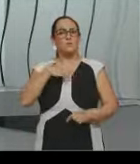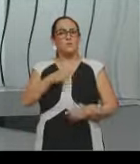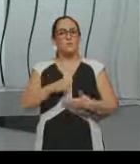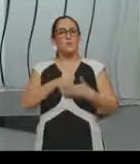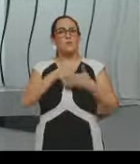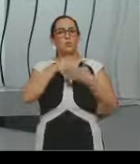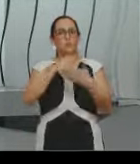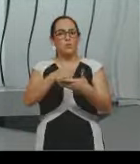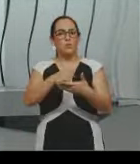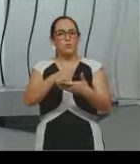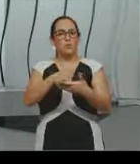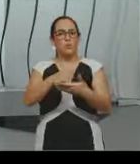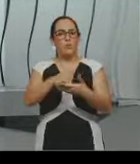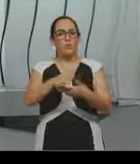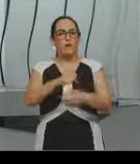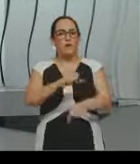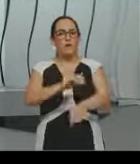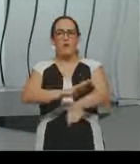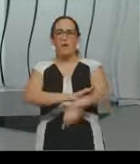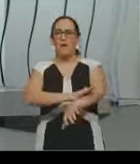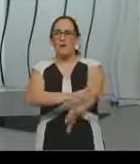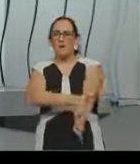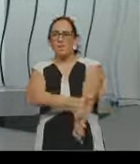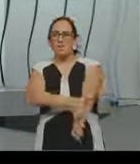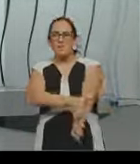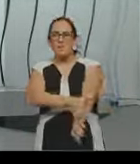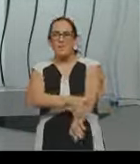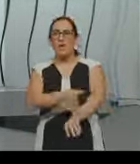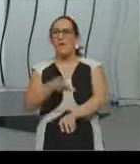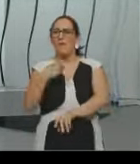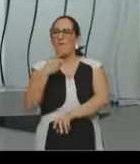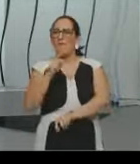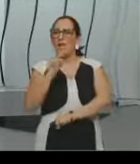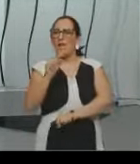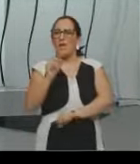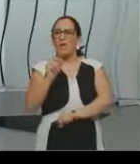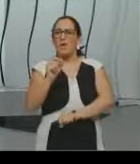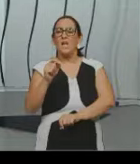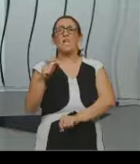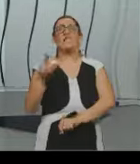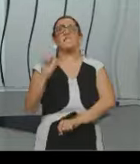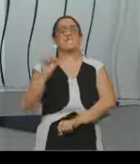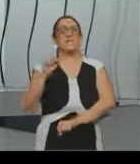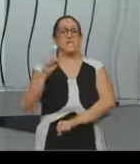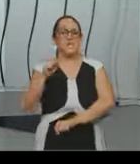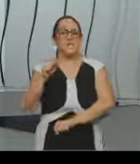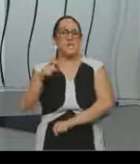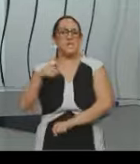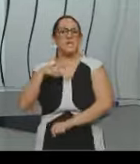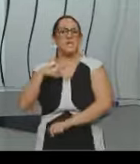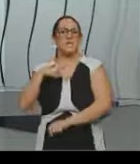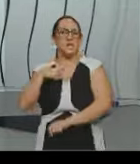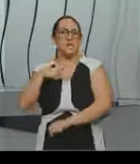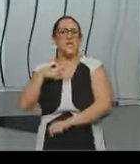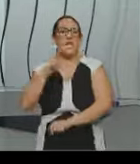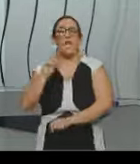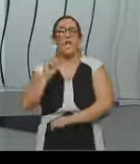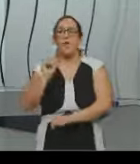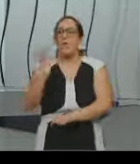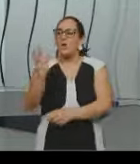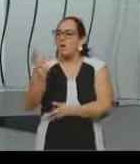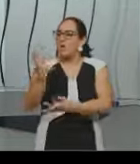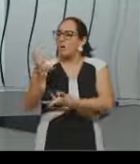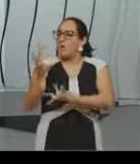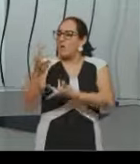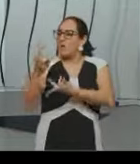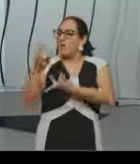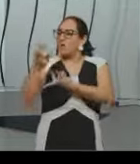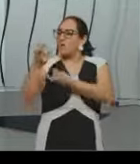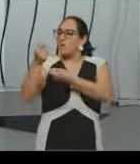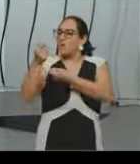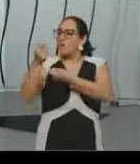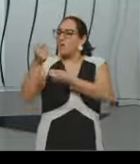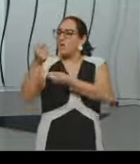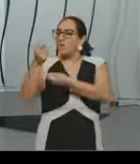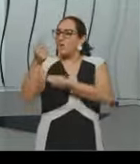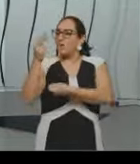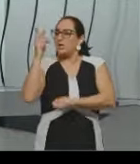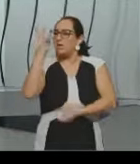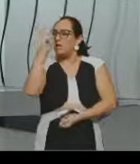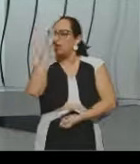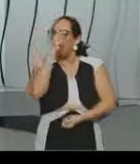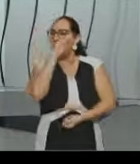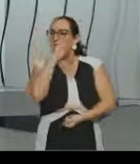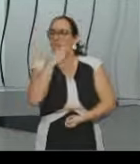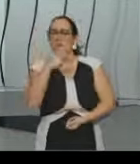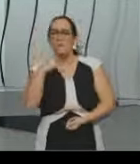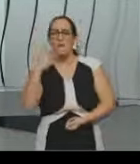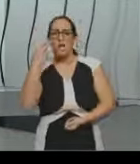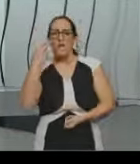que pudesse ter uma pureza, né, de raça, ou defender que a raça branca, o grupo branco, né, ele